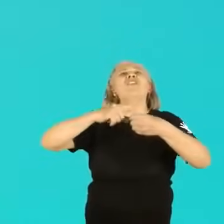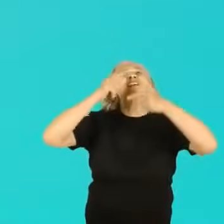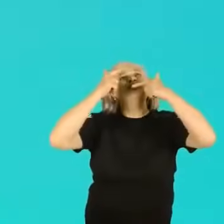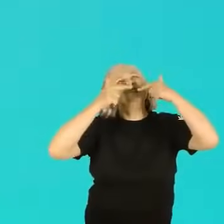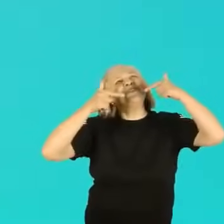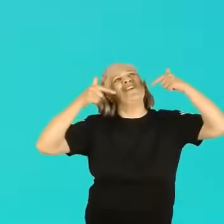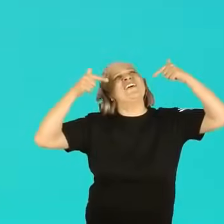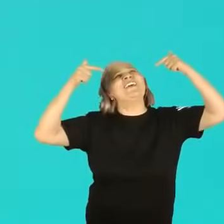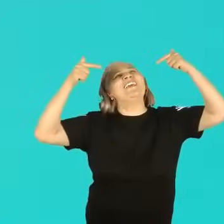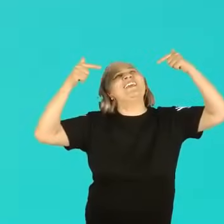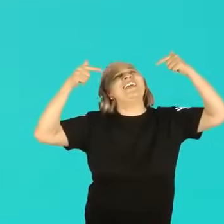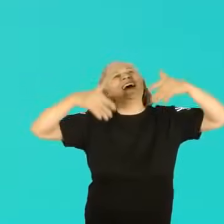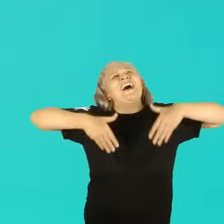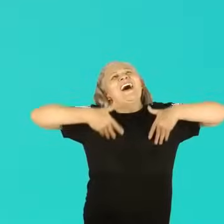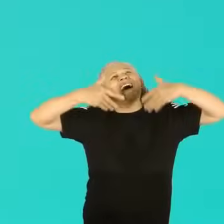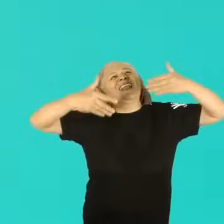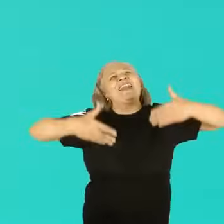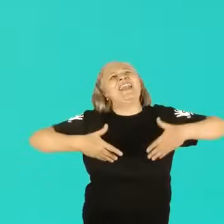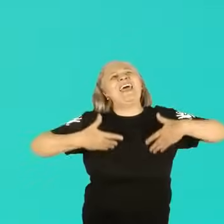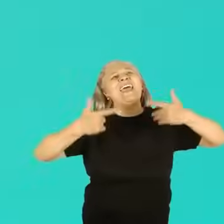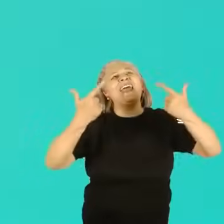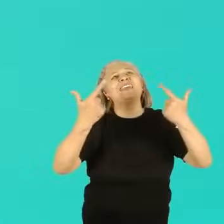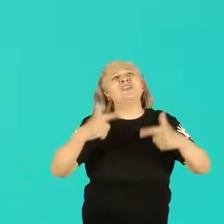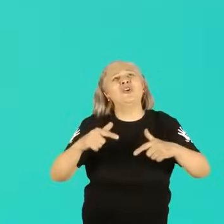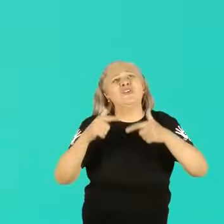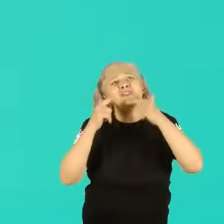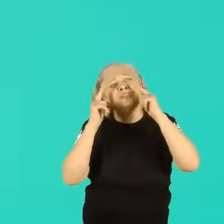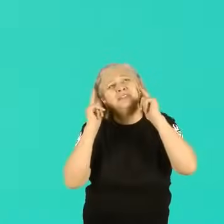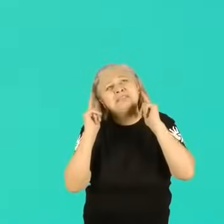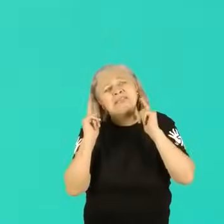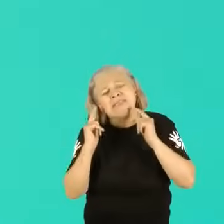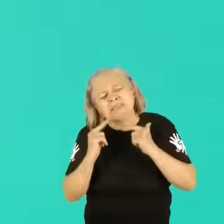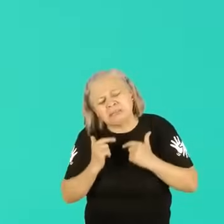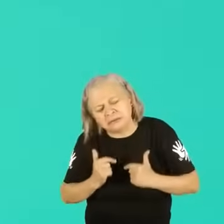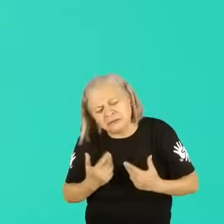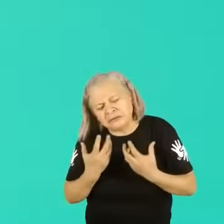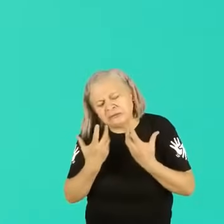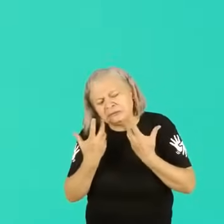eu vou voltar a me alegrar. Um dia eu vou parar de sofrer.